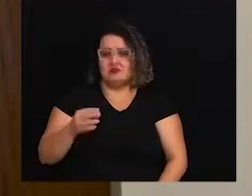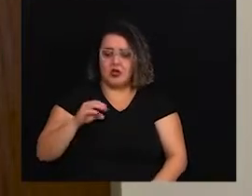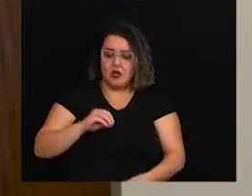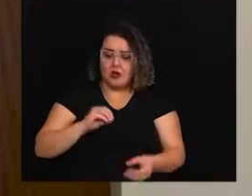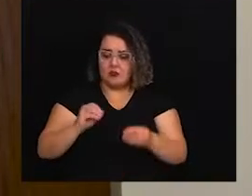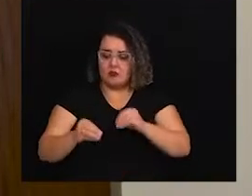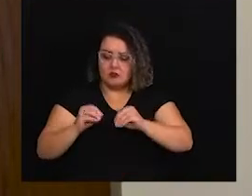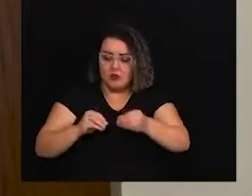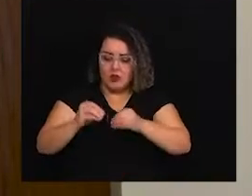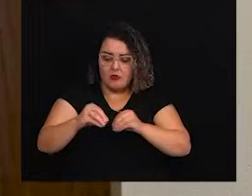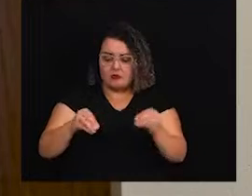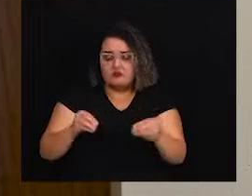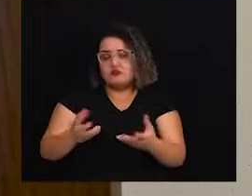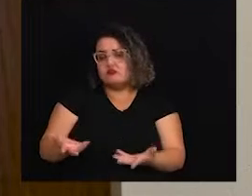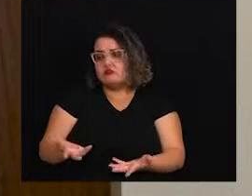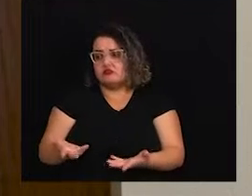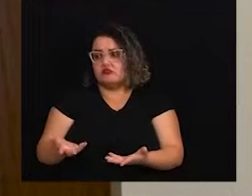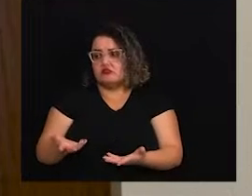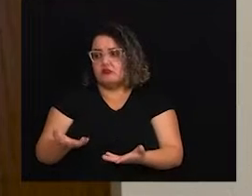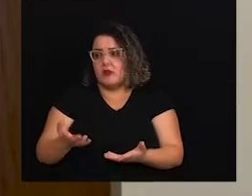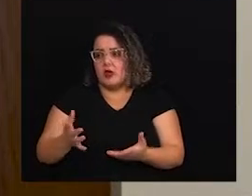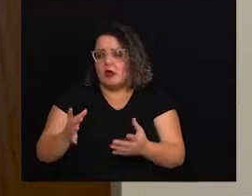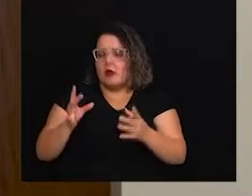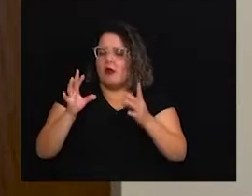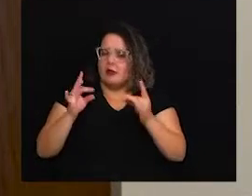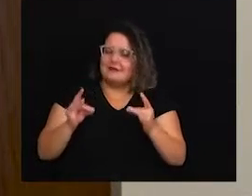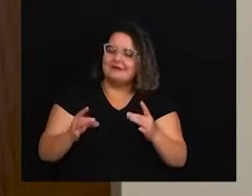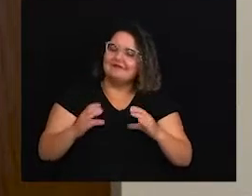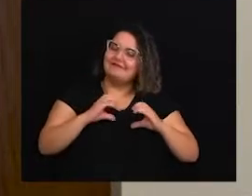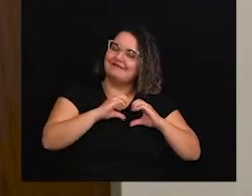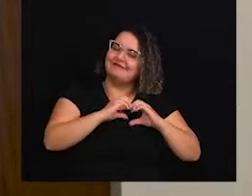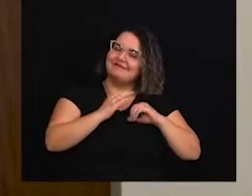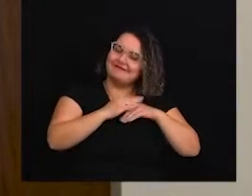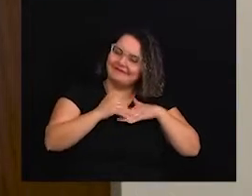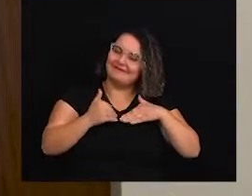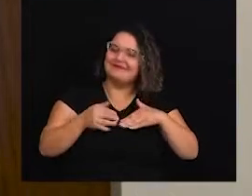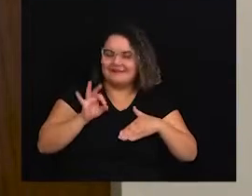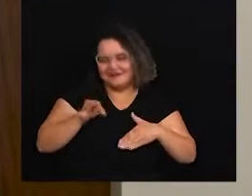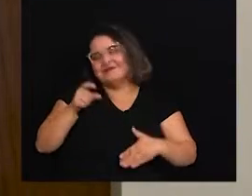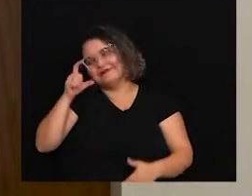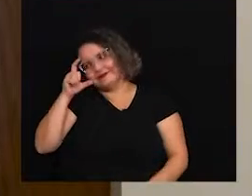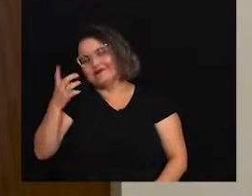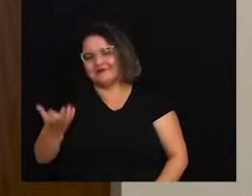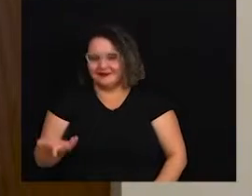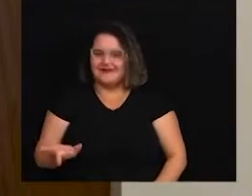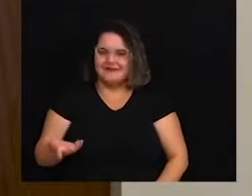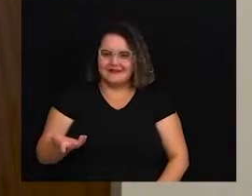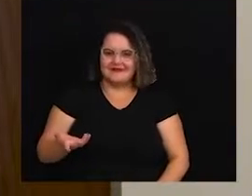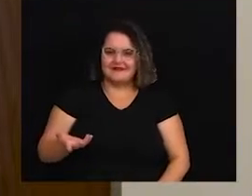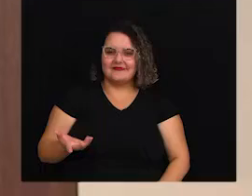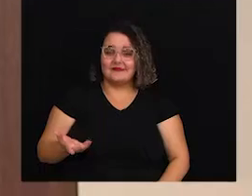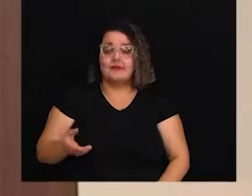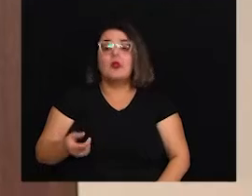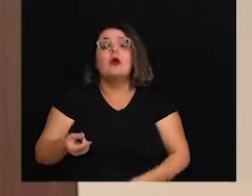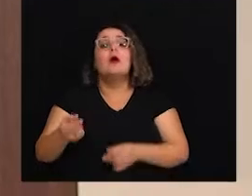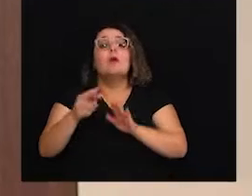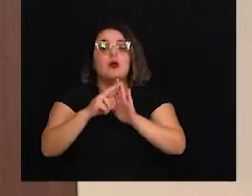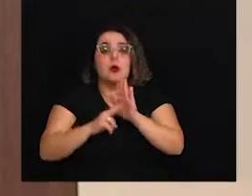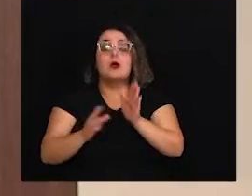é mais montagem, né? Montagem e um toque de amor e carinho aí, com certeza, viu, Michel? É uma